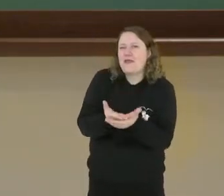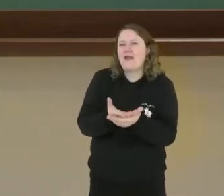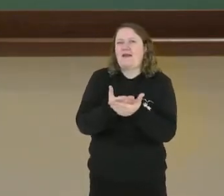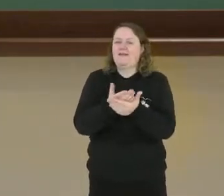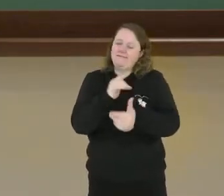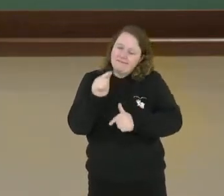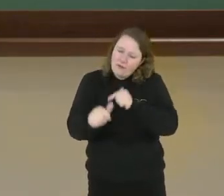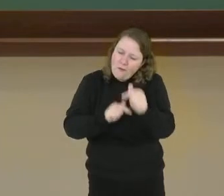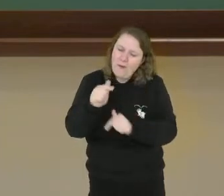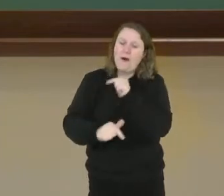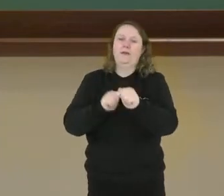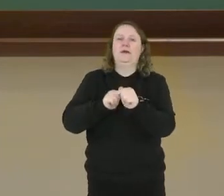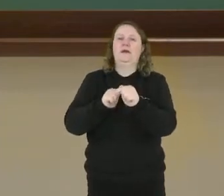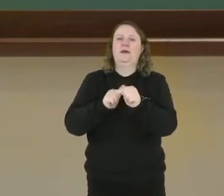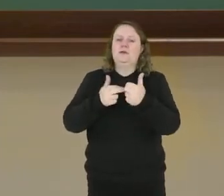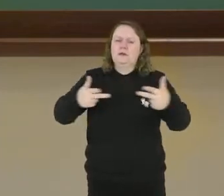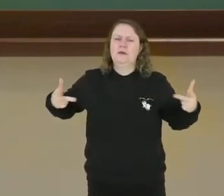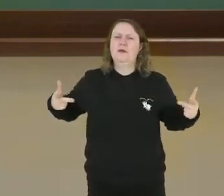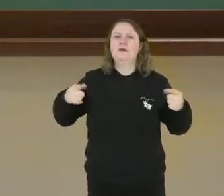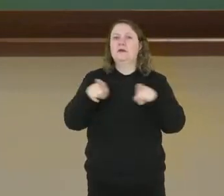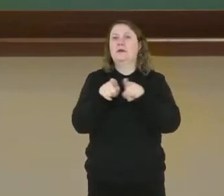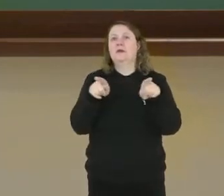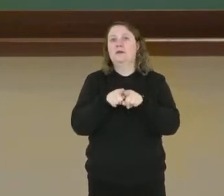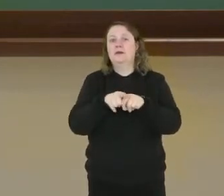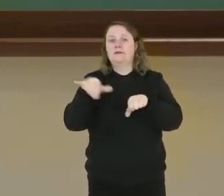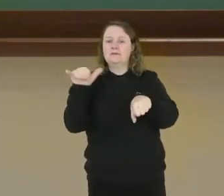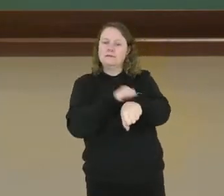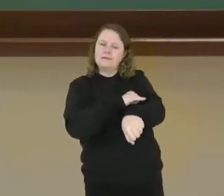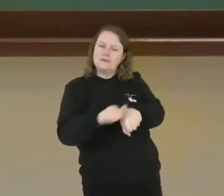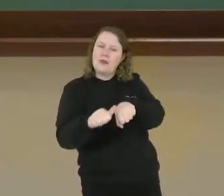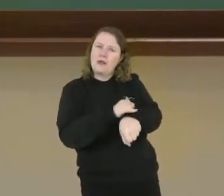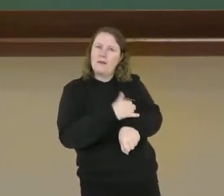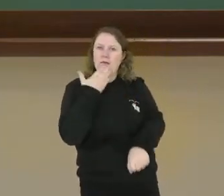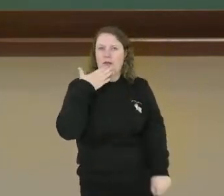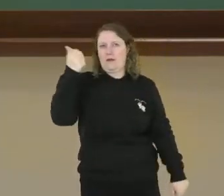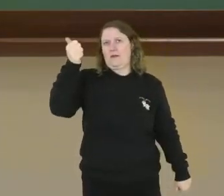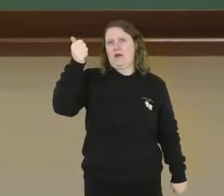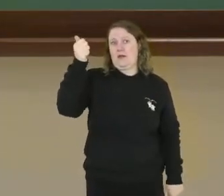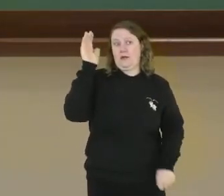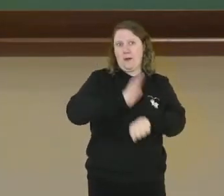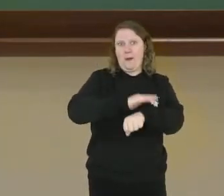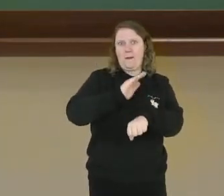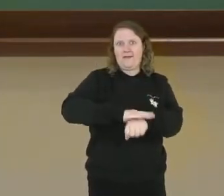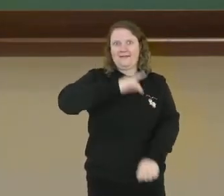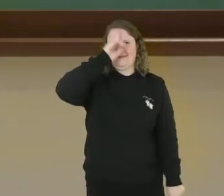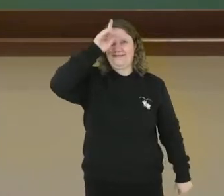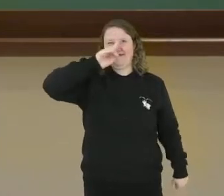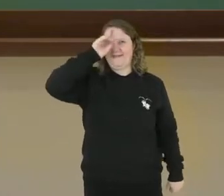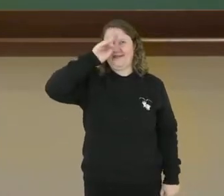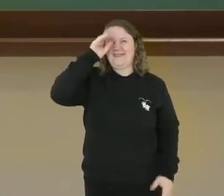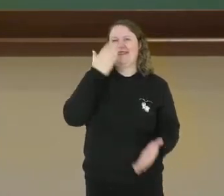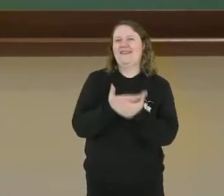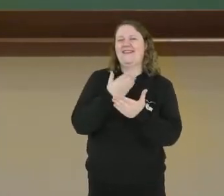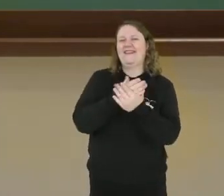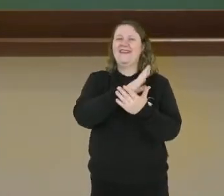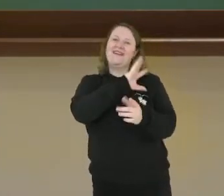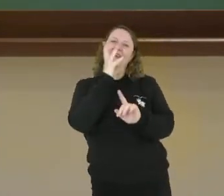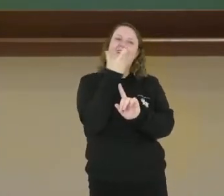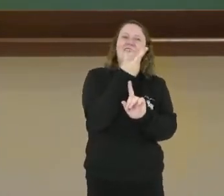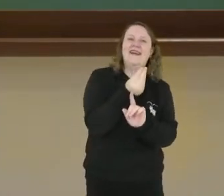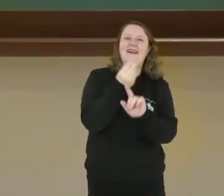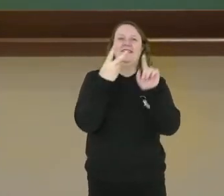sobre aquele jogo. Como é que eu posso fazer aquela estratégia melhor, ser mais criativo naquele momento, na minha aula de arte, na minha aula